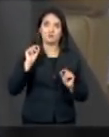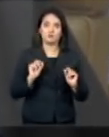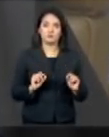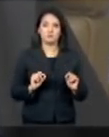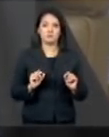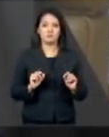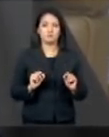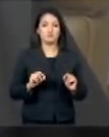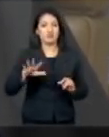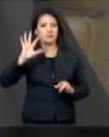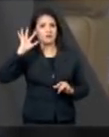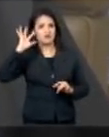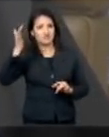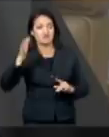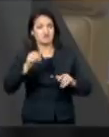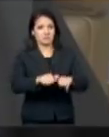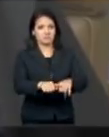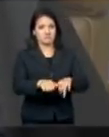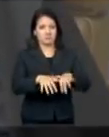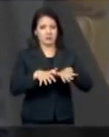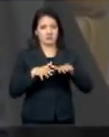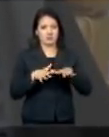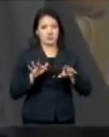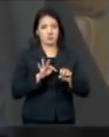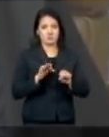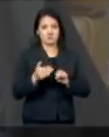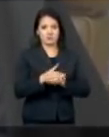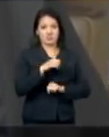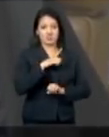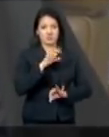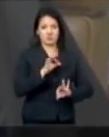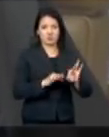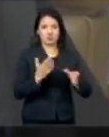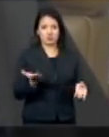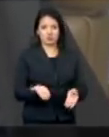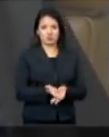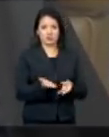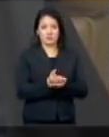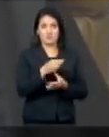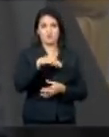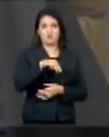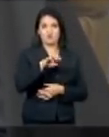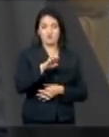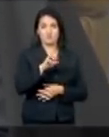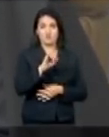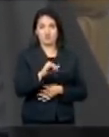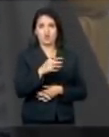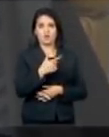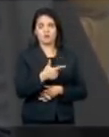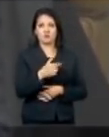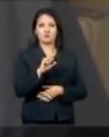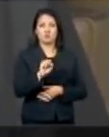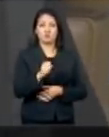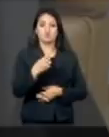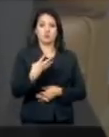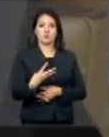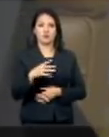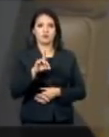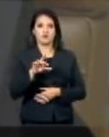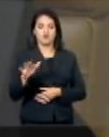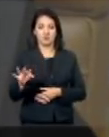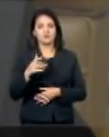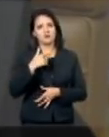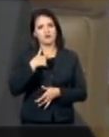decisão do plenário do supremo tribunal federal proferiu no julgamento do emmy e 284 df e que me tornei e